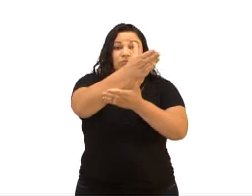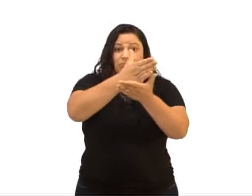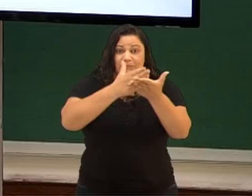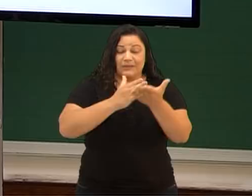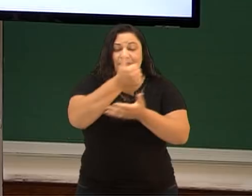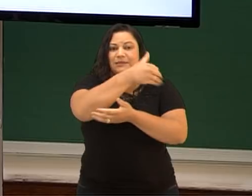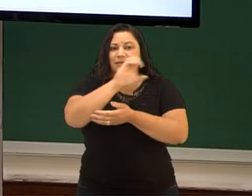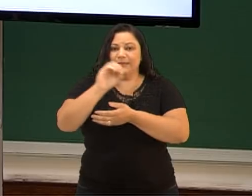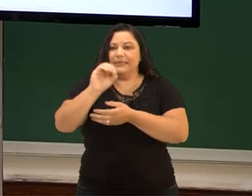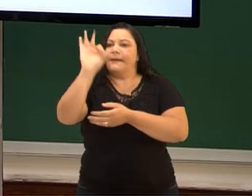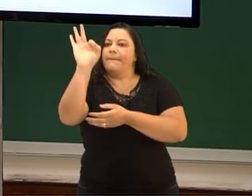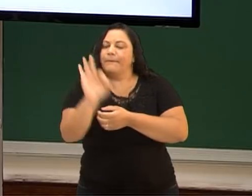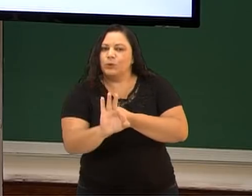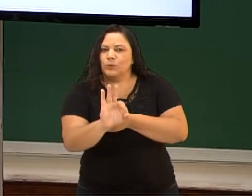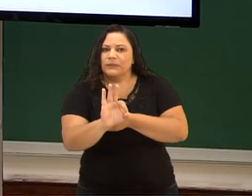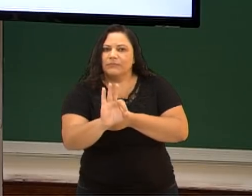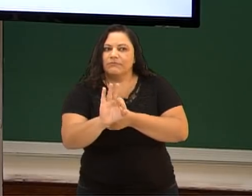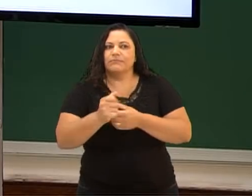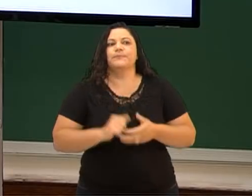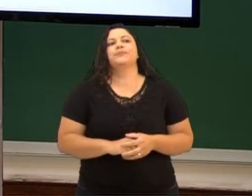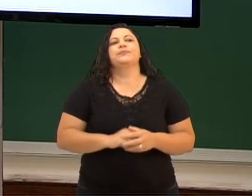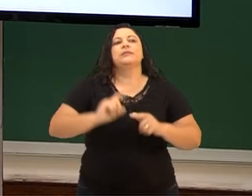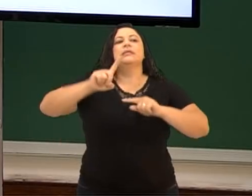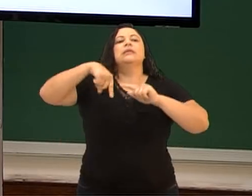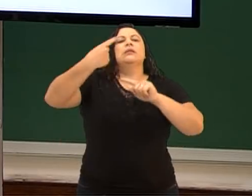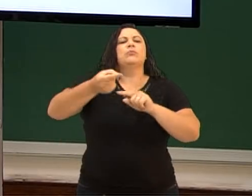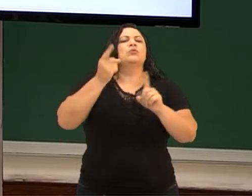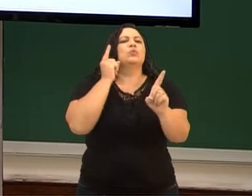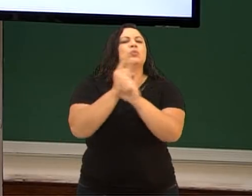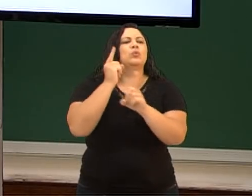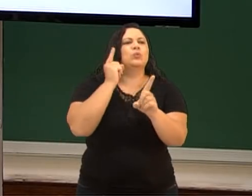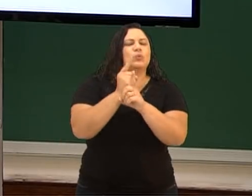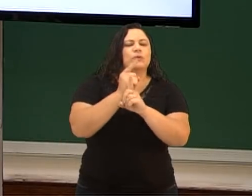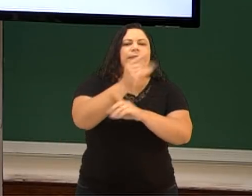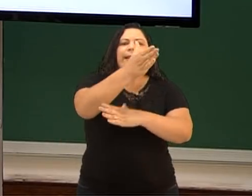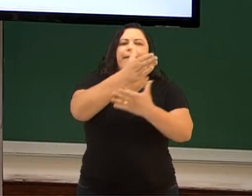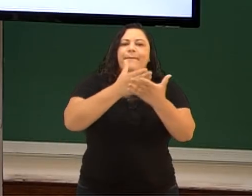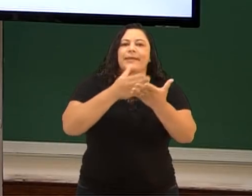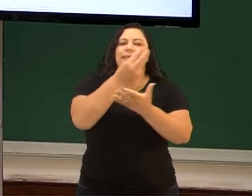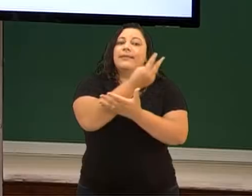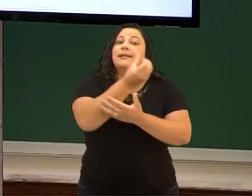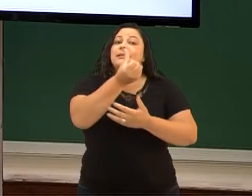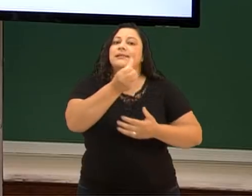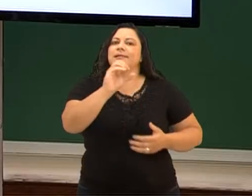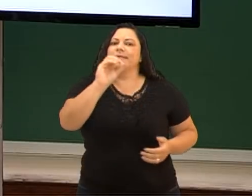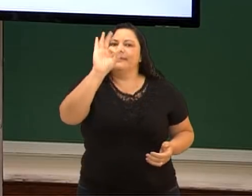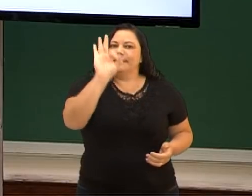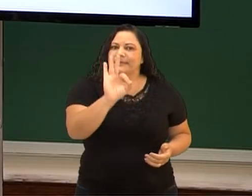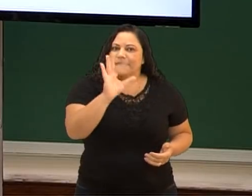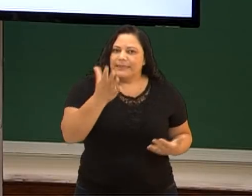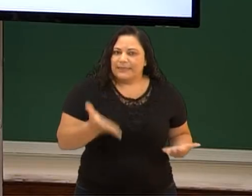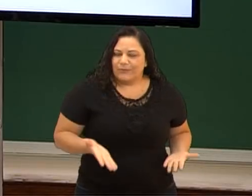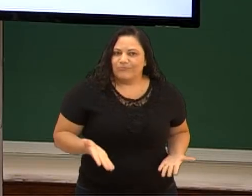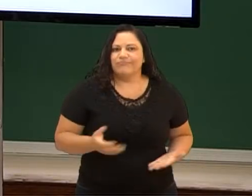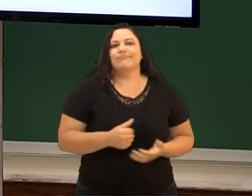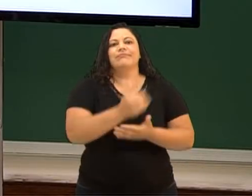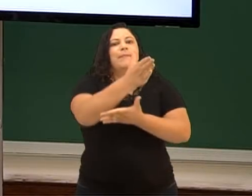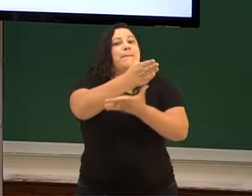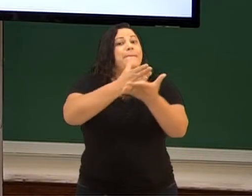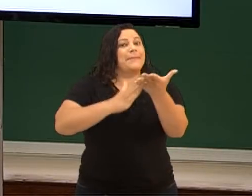dos 100%. Logo, eu vou achar o quê? A metade da minha angulação completa, que